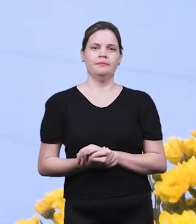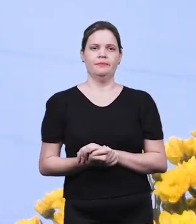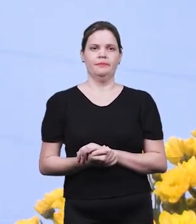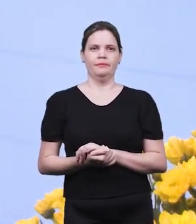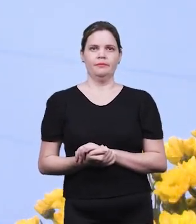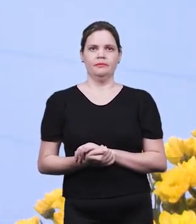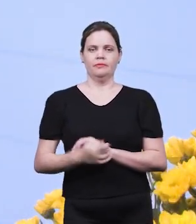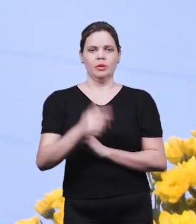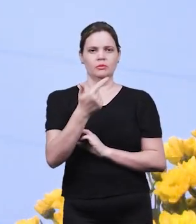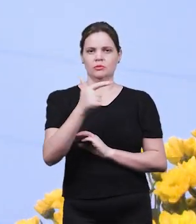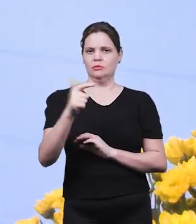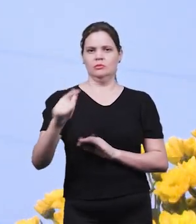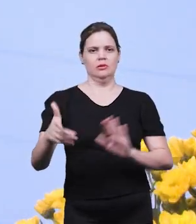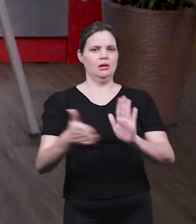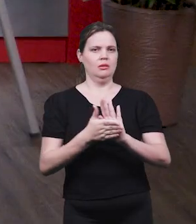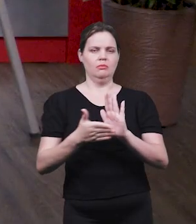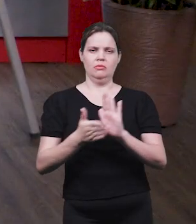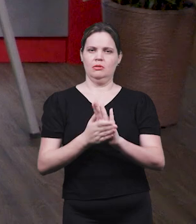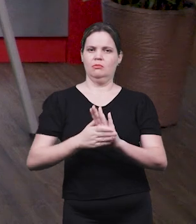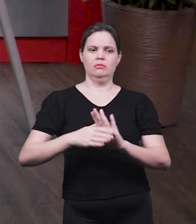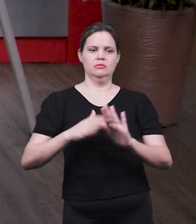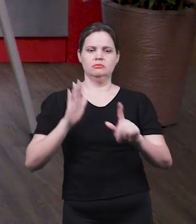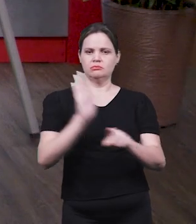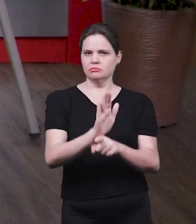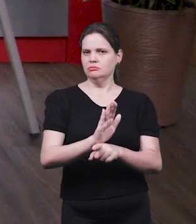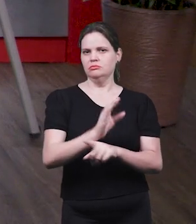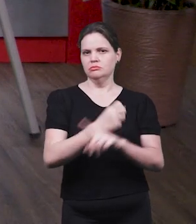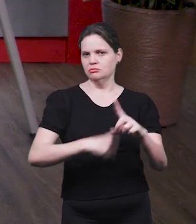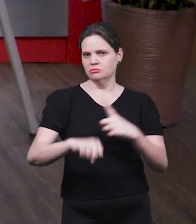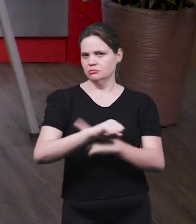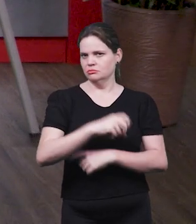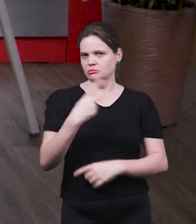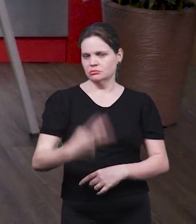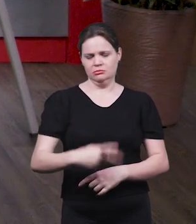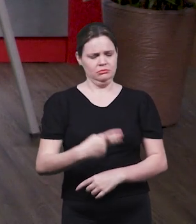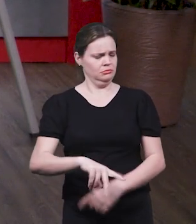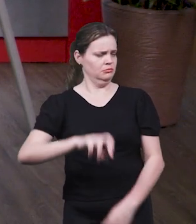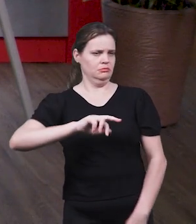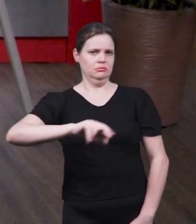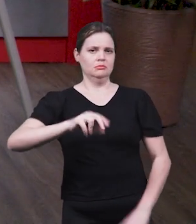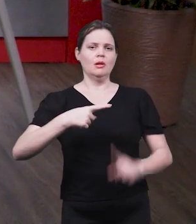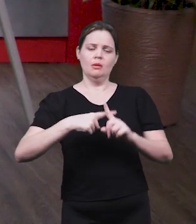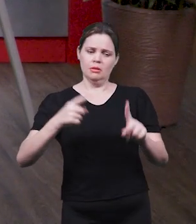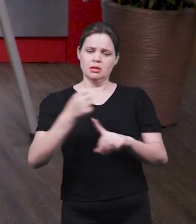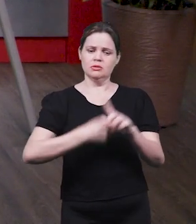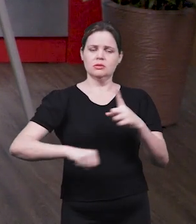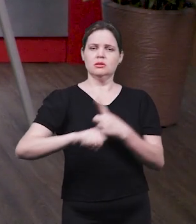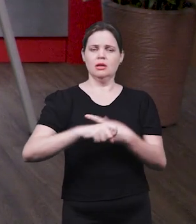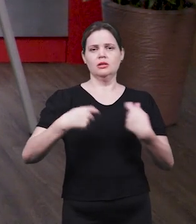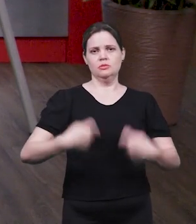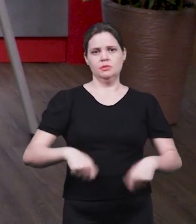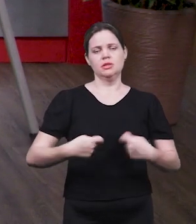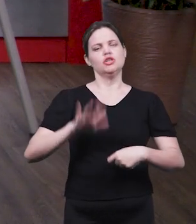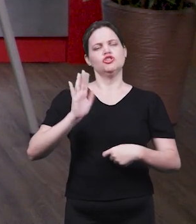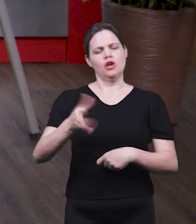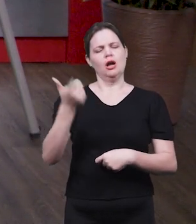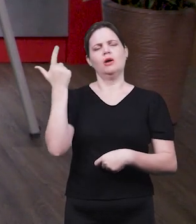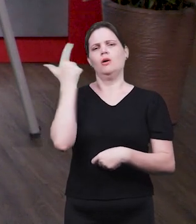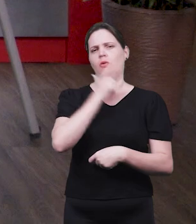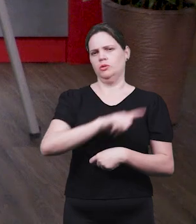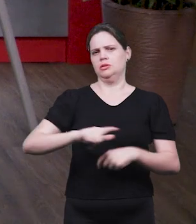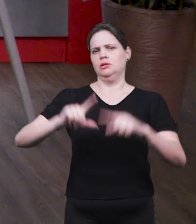tem propósito público. Meramente arrecadatório. E é uma demanda da sociedade. Então, já houve a redução, houve